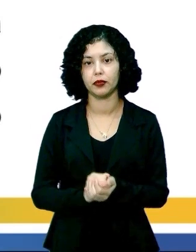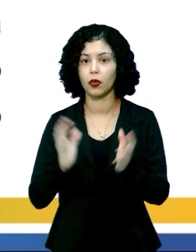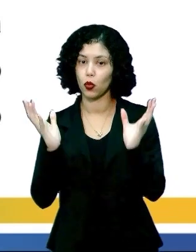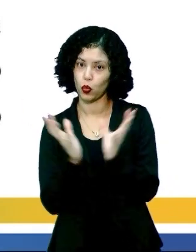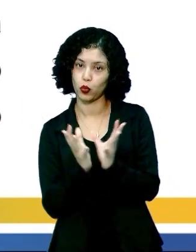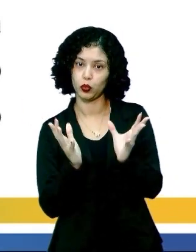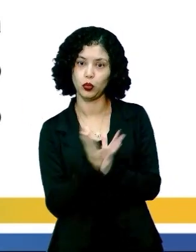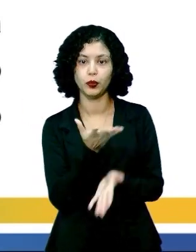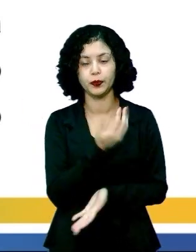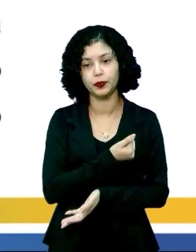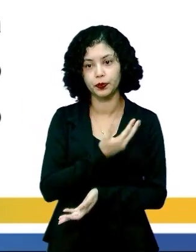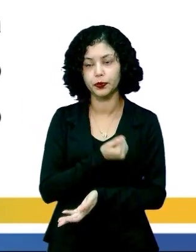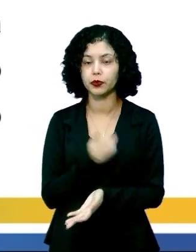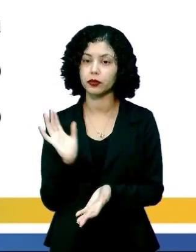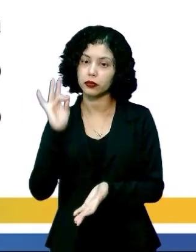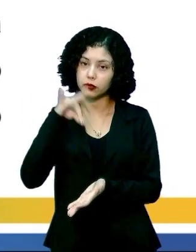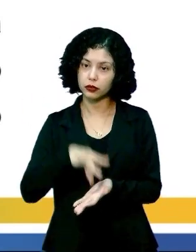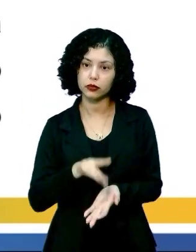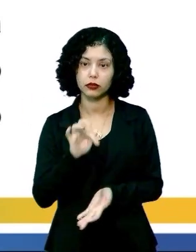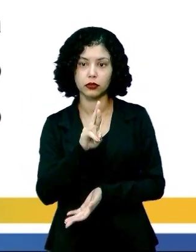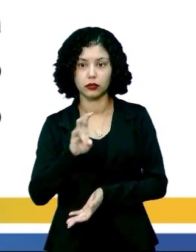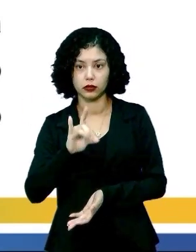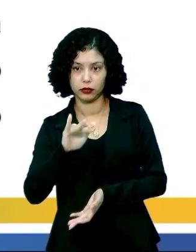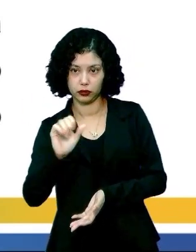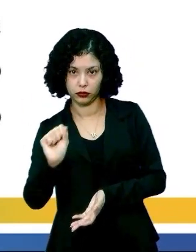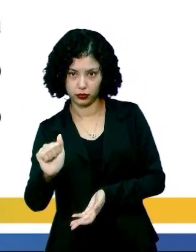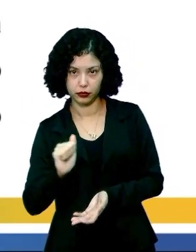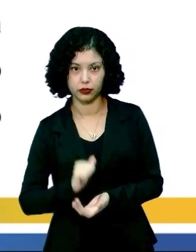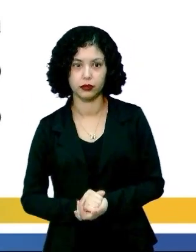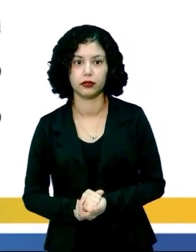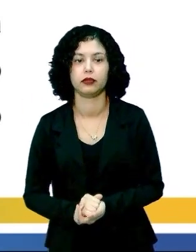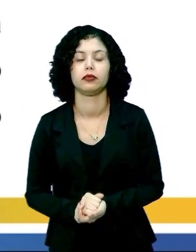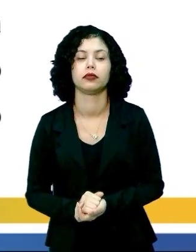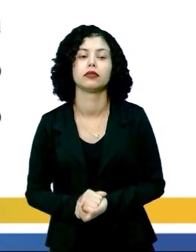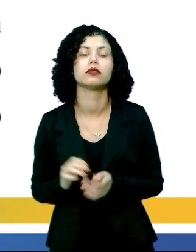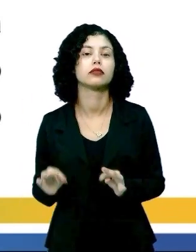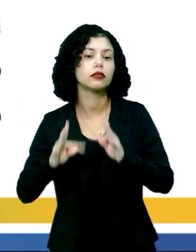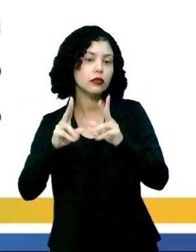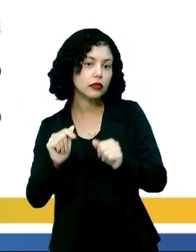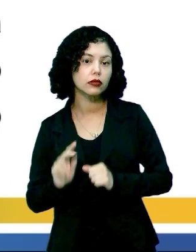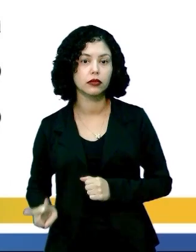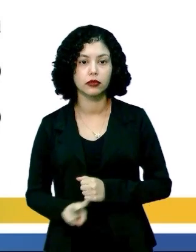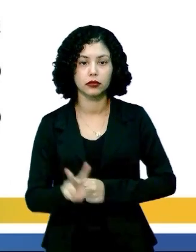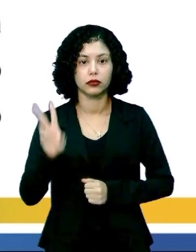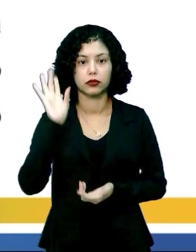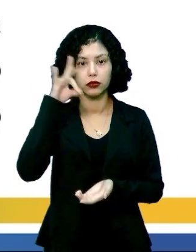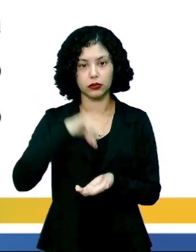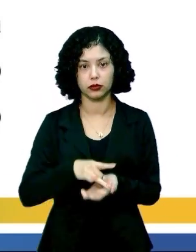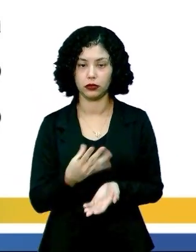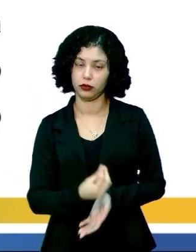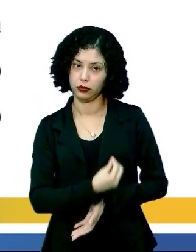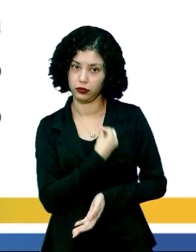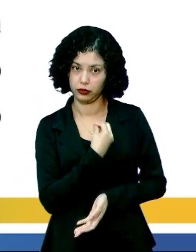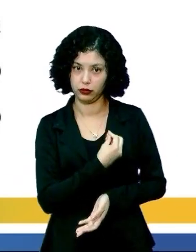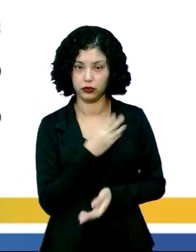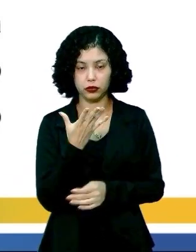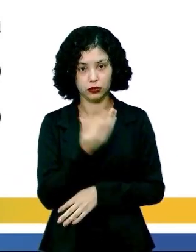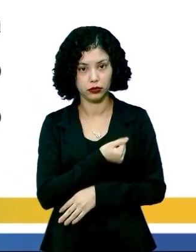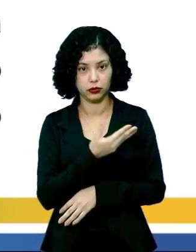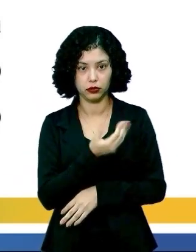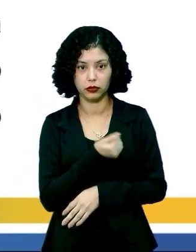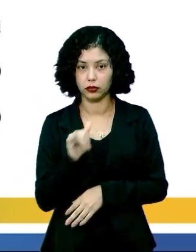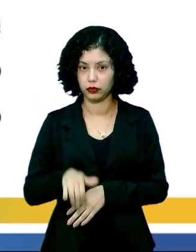é sobrejetora, pois no conjunto dos números reais, para todo valor real,